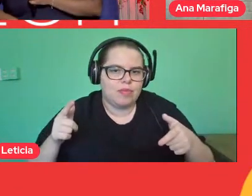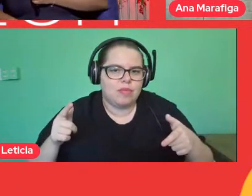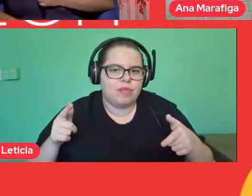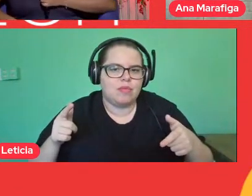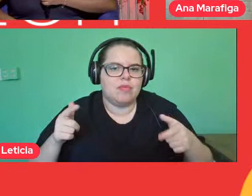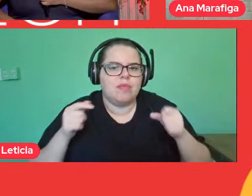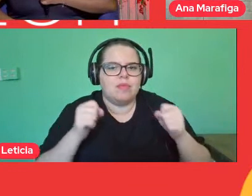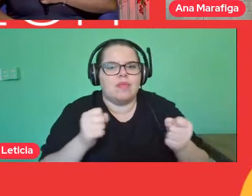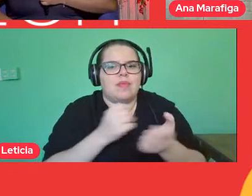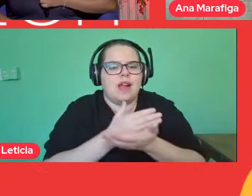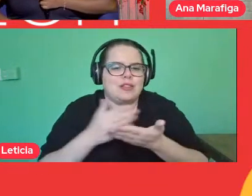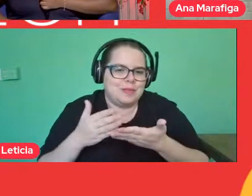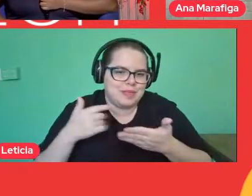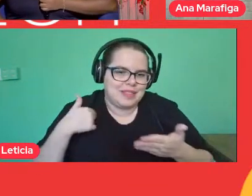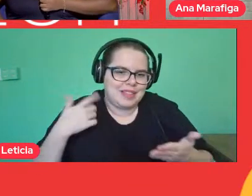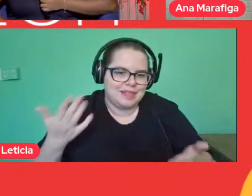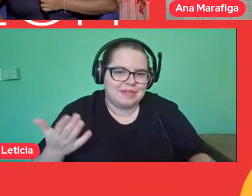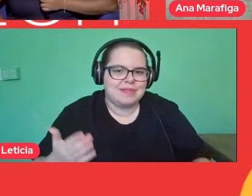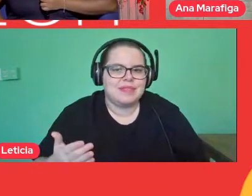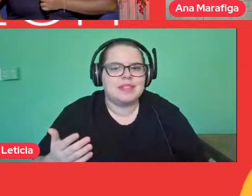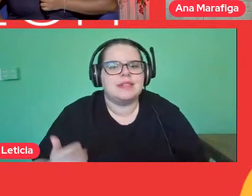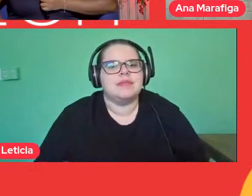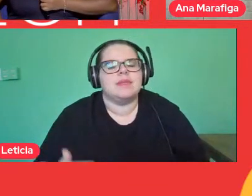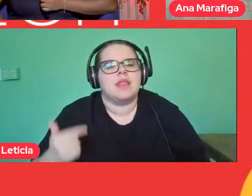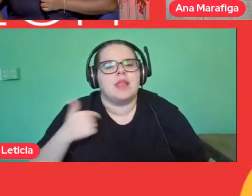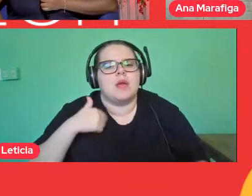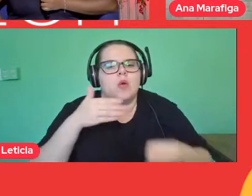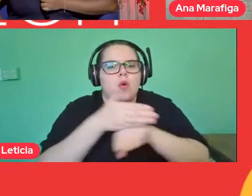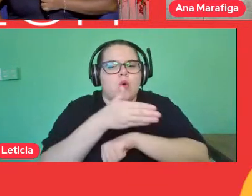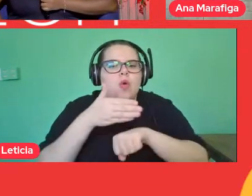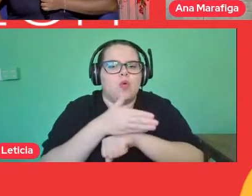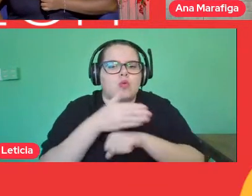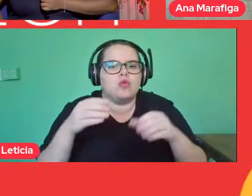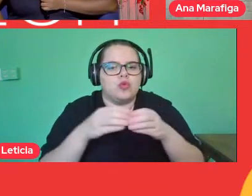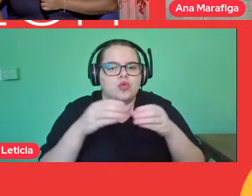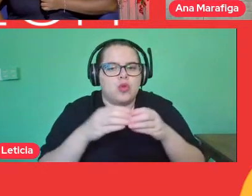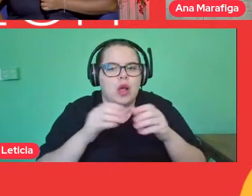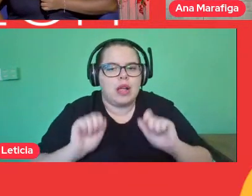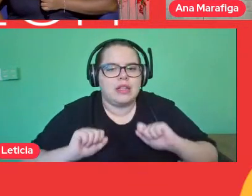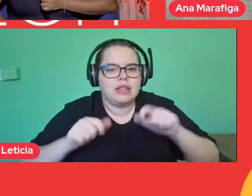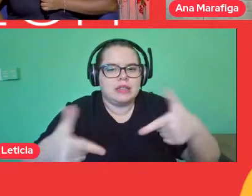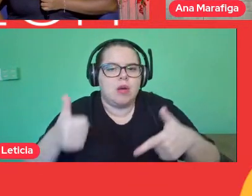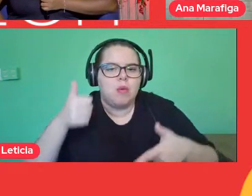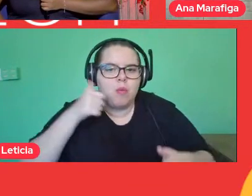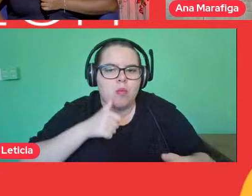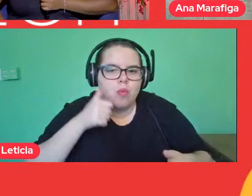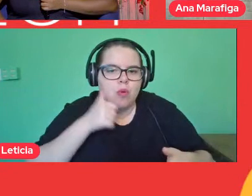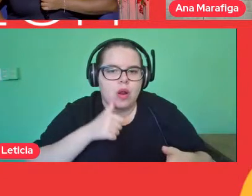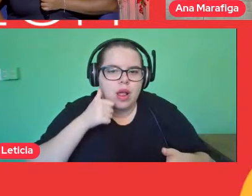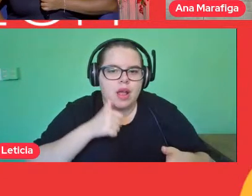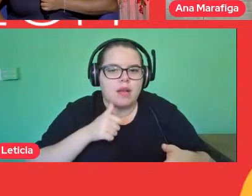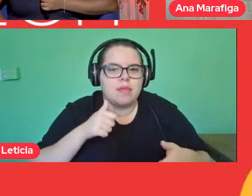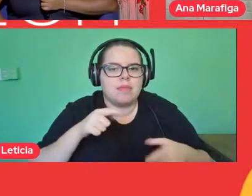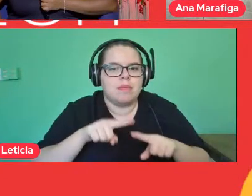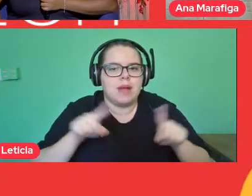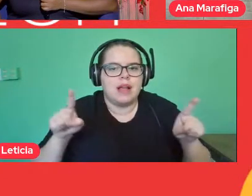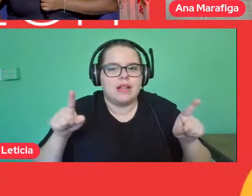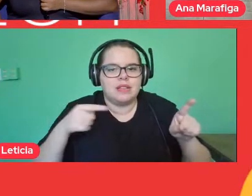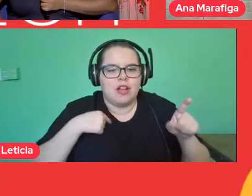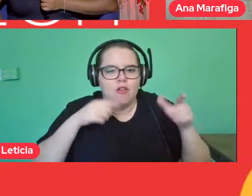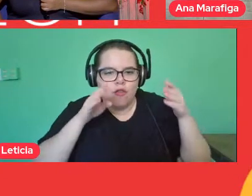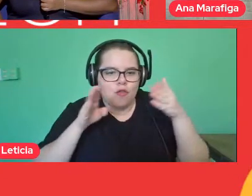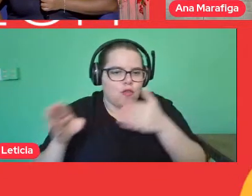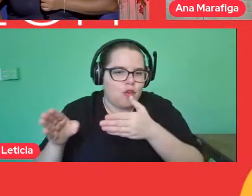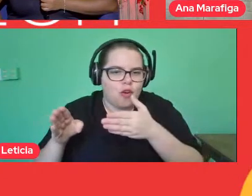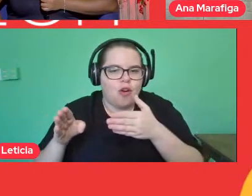Eu posso começar. Bom, eu participo do grupo de ação de mulheres, mas eu vou dar um foco agora